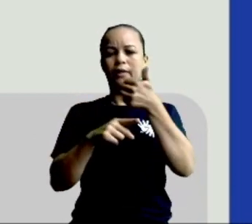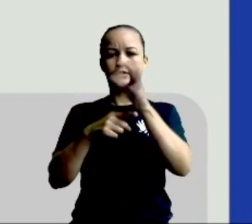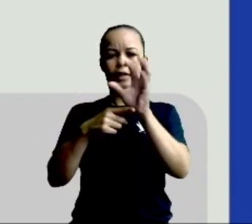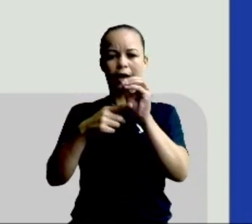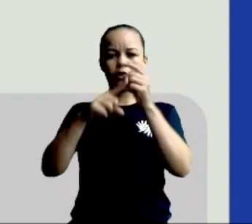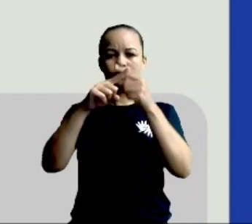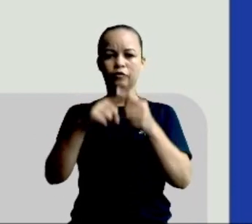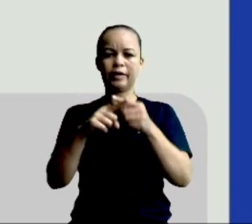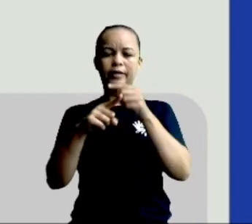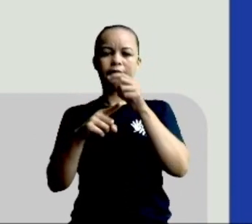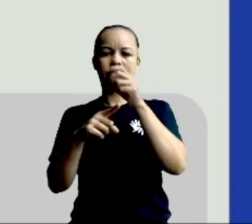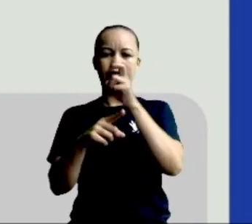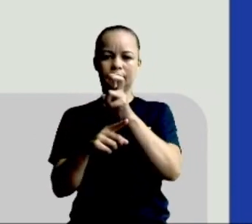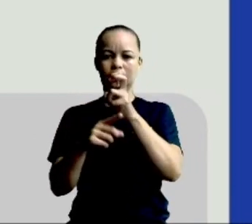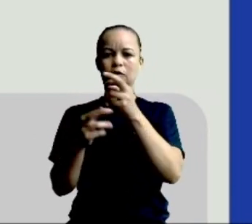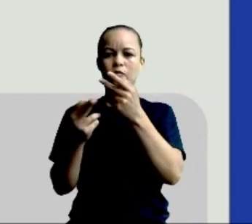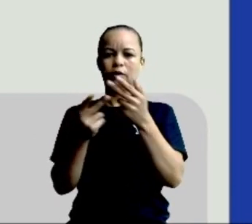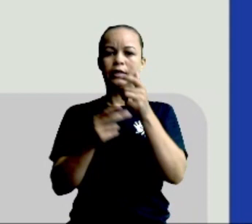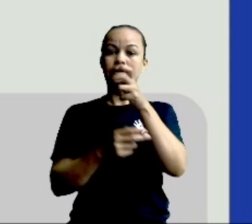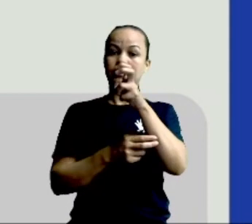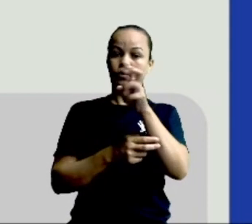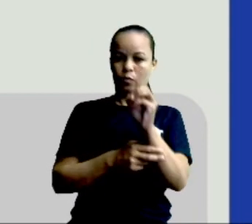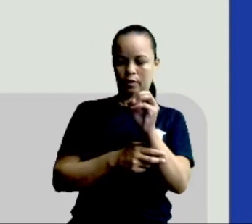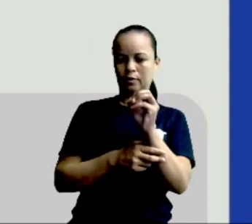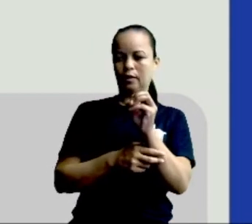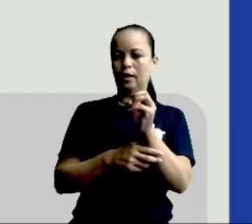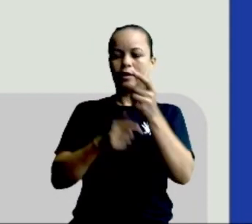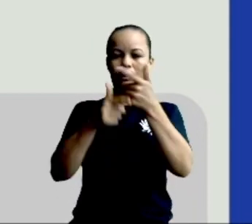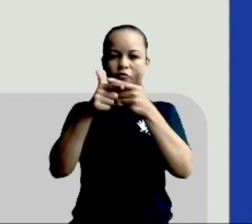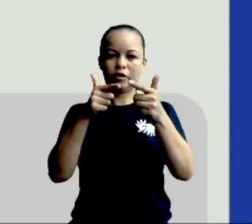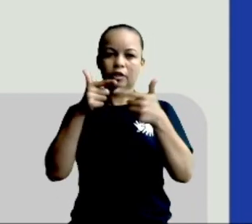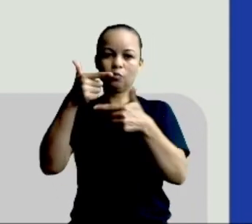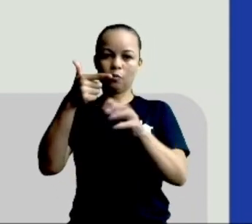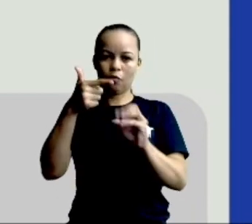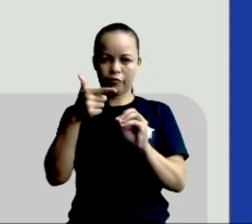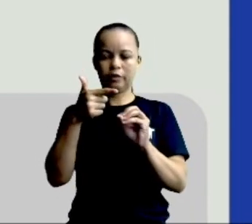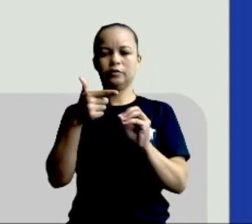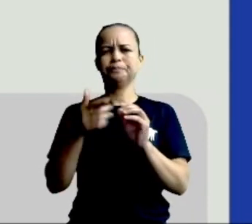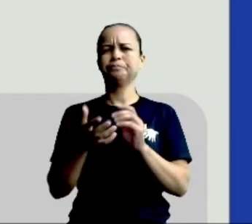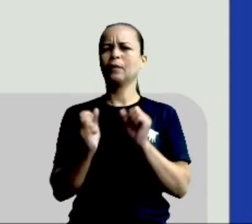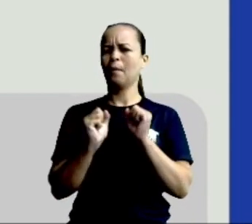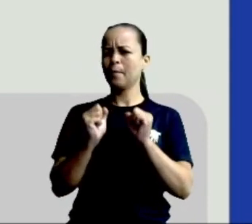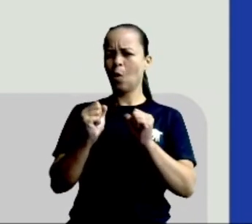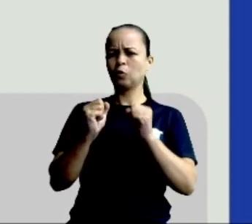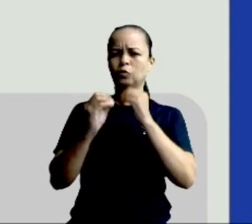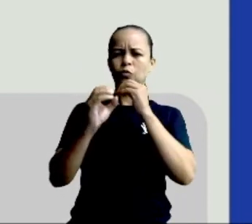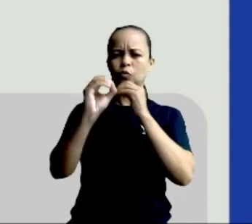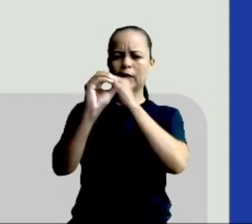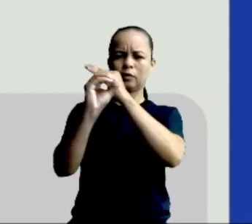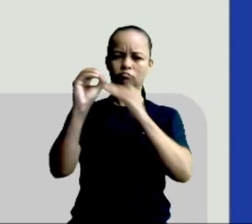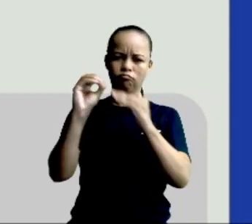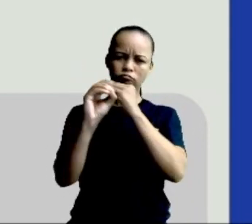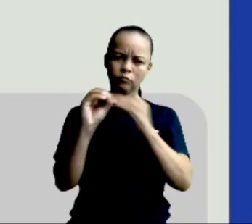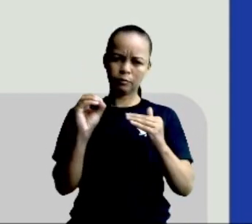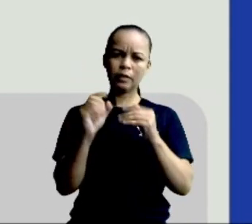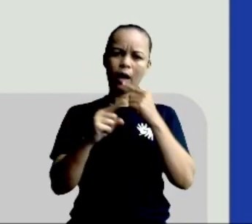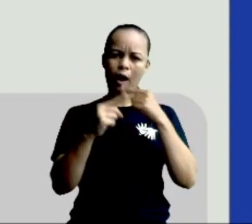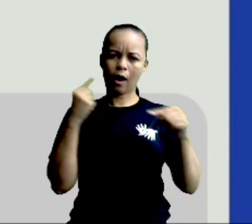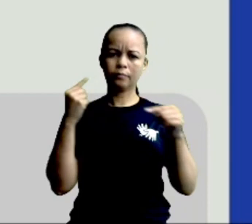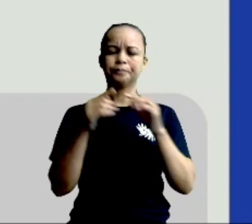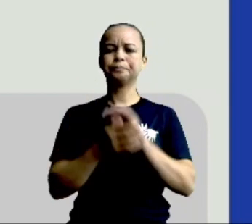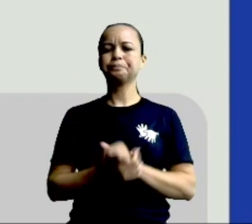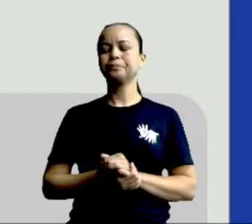50. Dividido por 20. Eu posso cortar, eliminar os zeros aí, tá? E